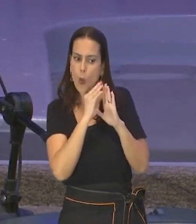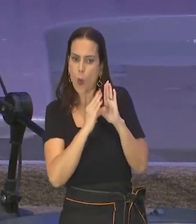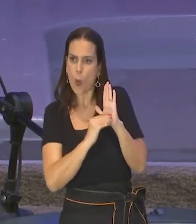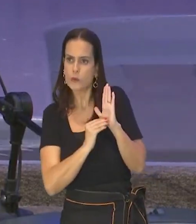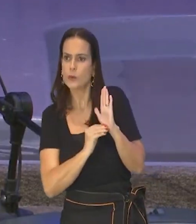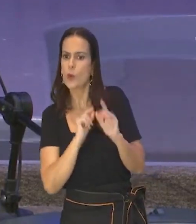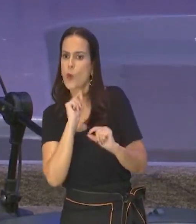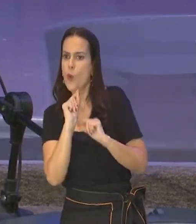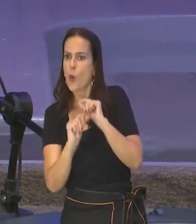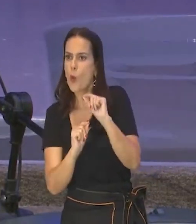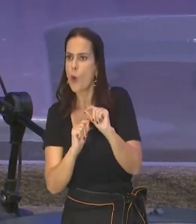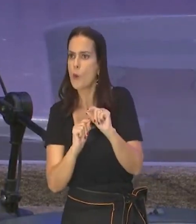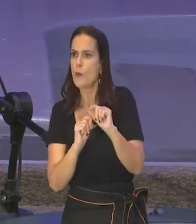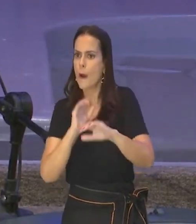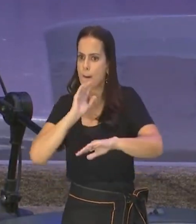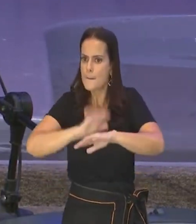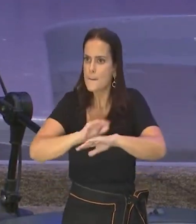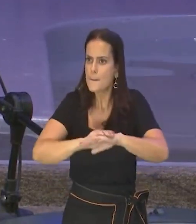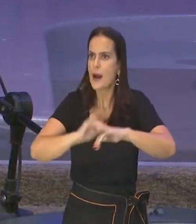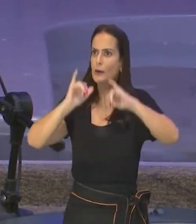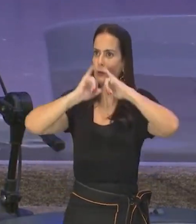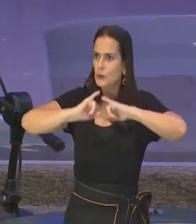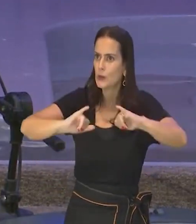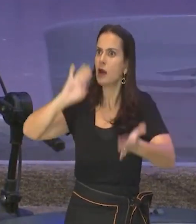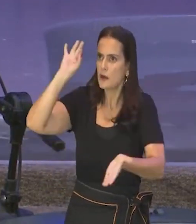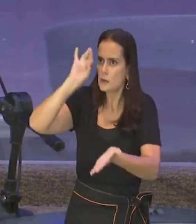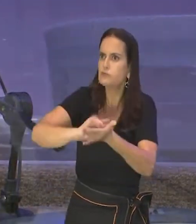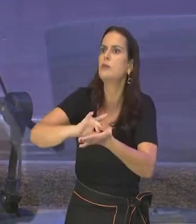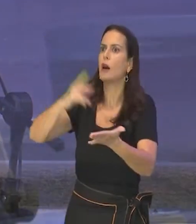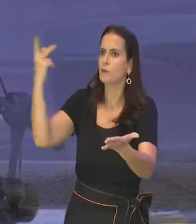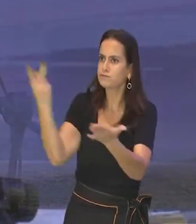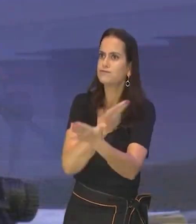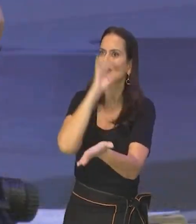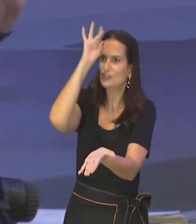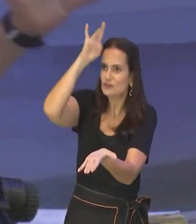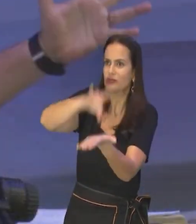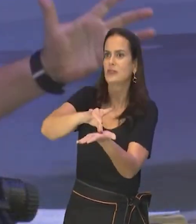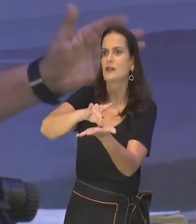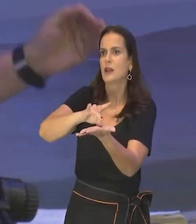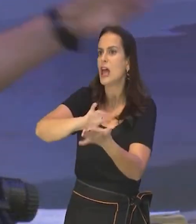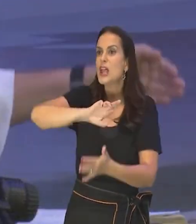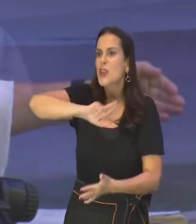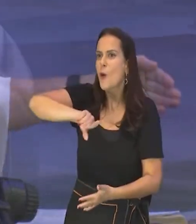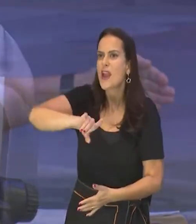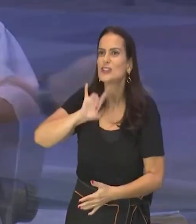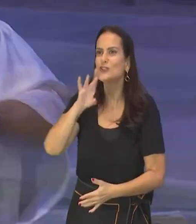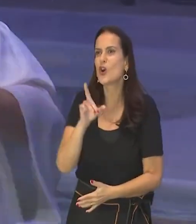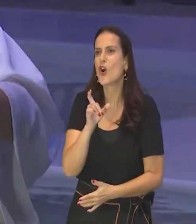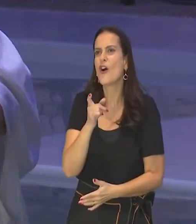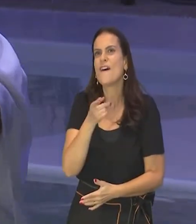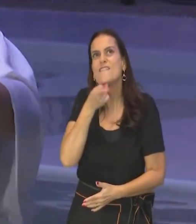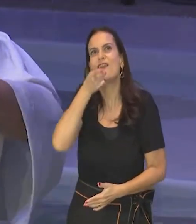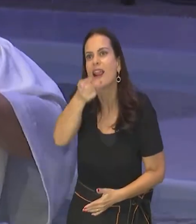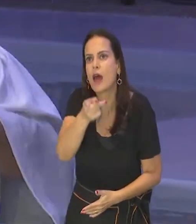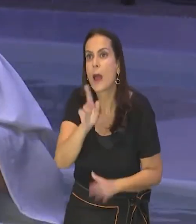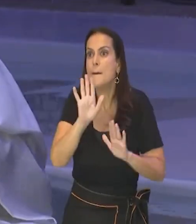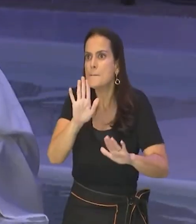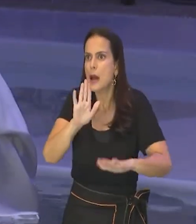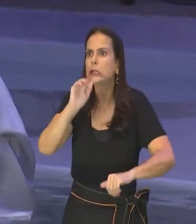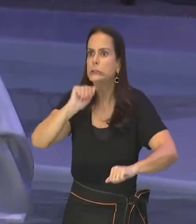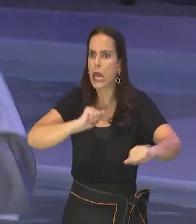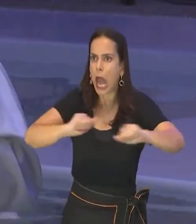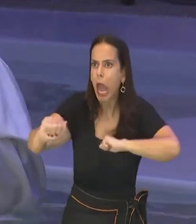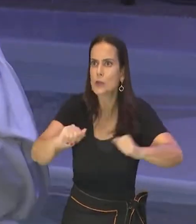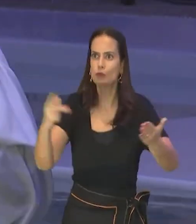a prática da mensagem, a realidade da mensagem, não apenas da palavra, mas das ações, dos atos que eram